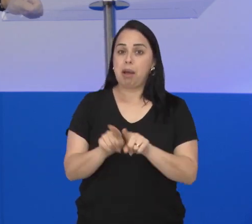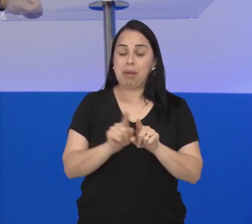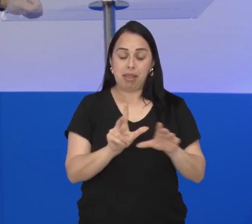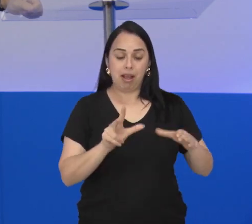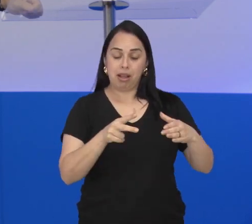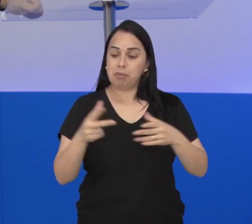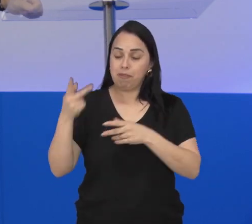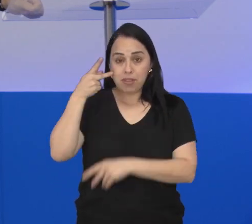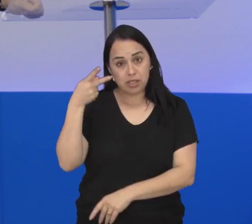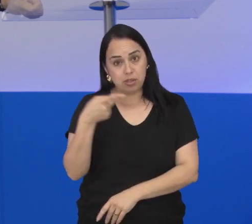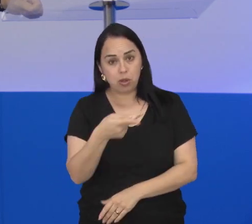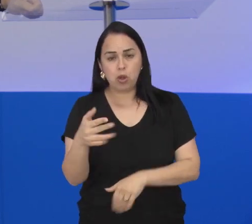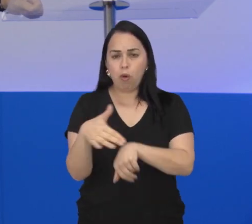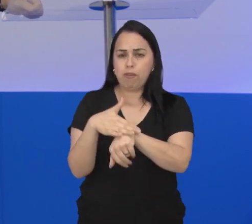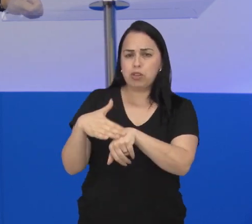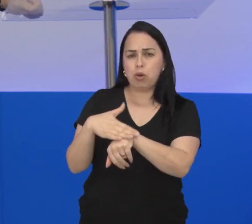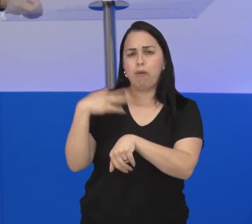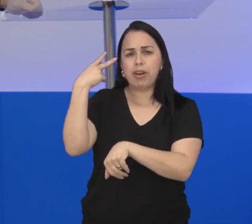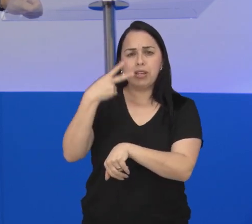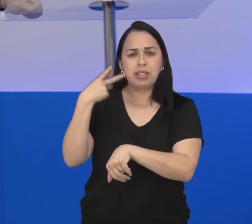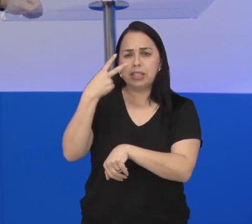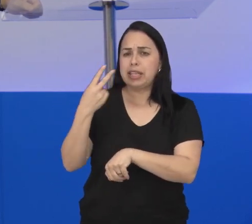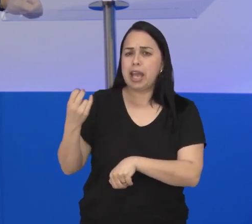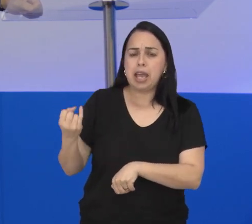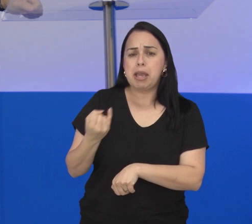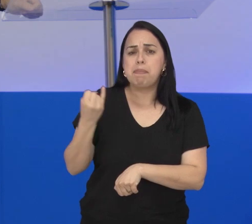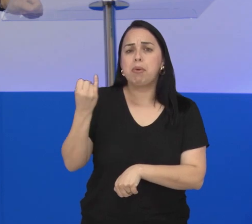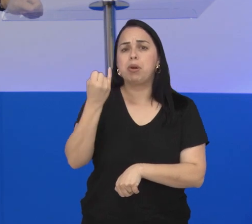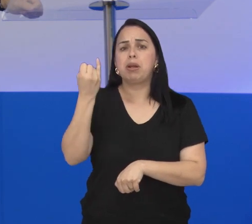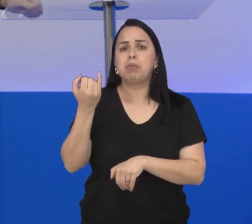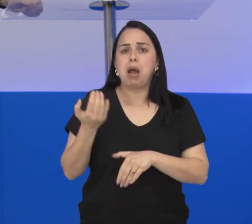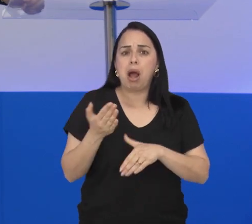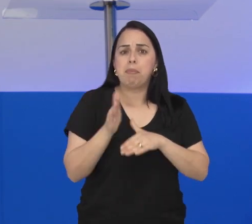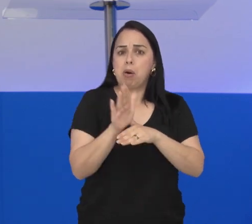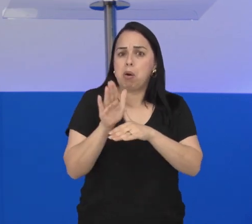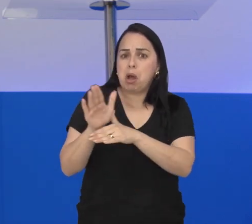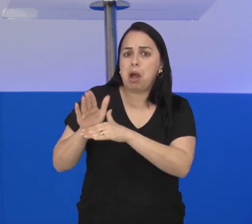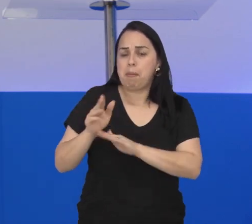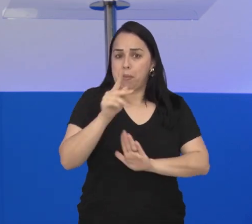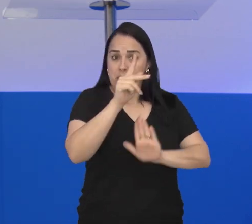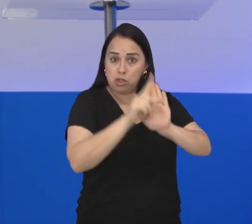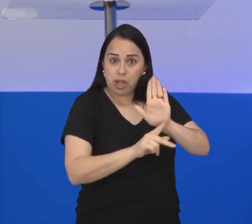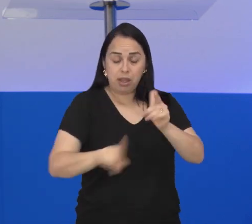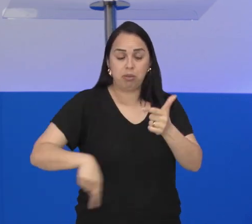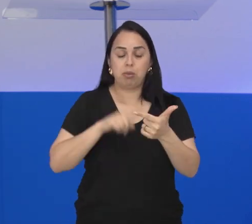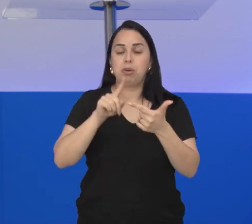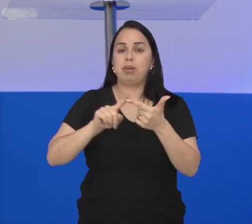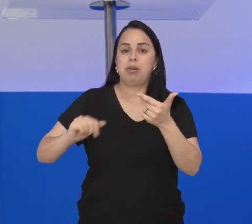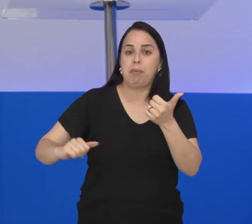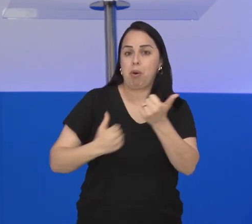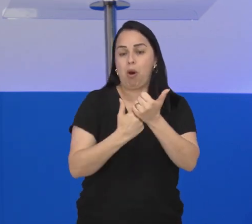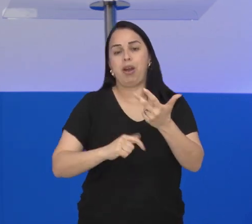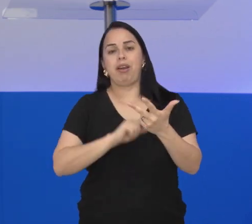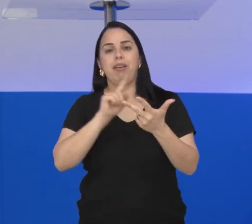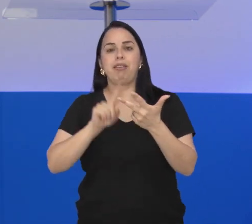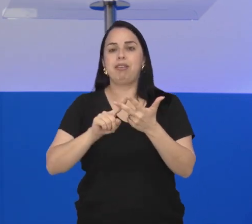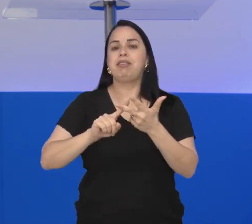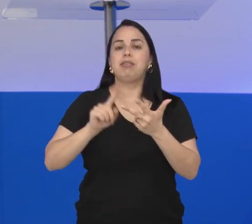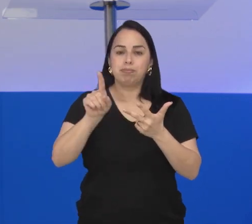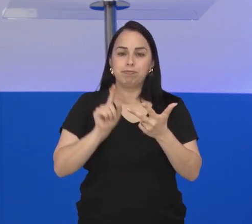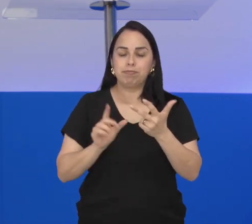a nossa cidade, ela esteve aqui no Legislativo e conversou com os vereadores sobre a importância de auxiliar programas e